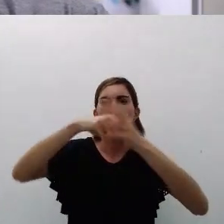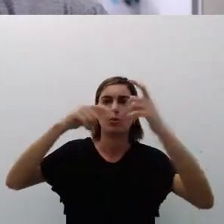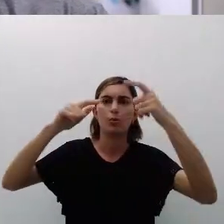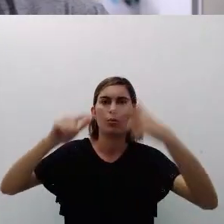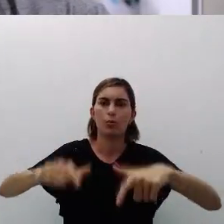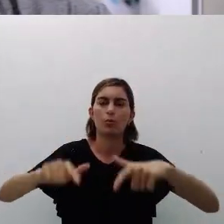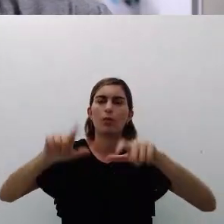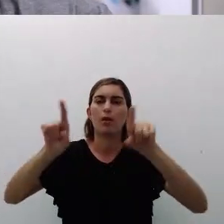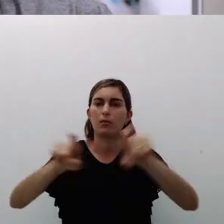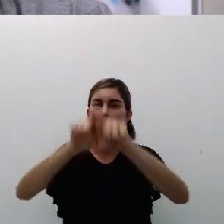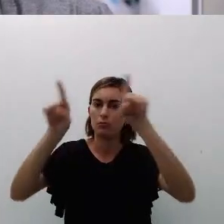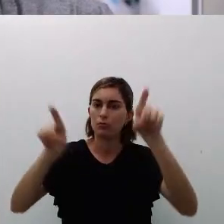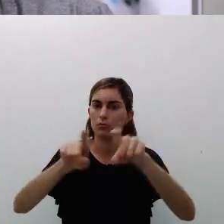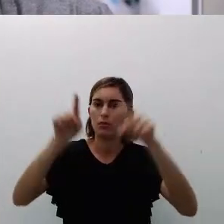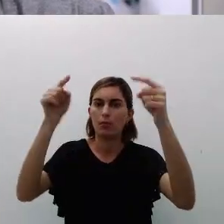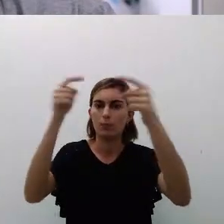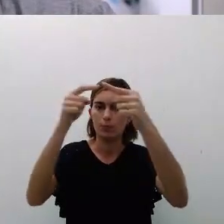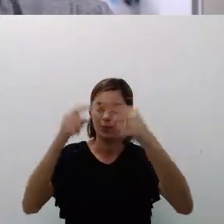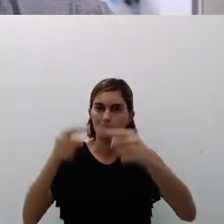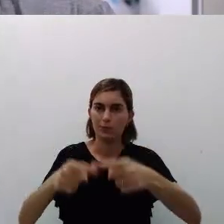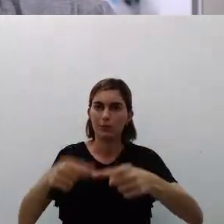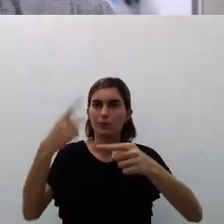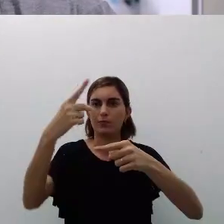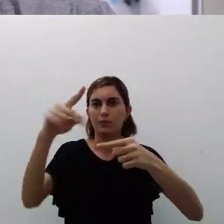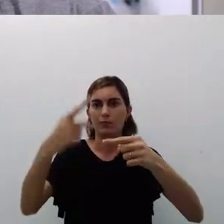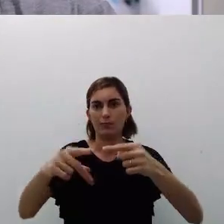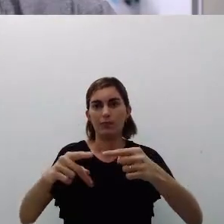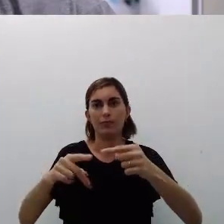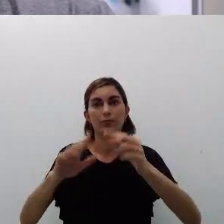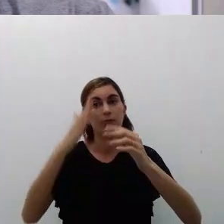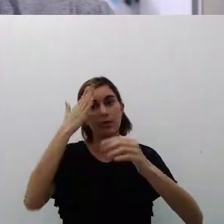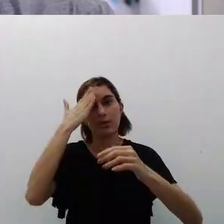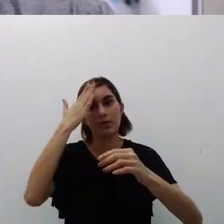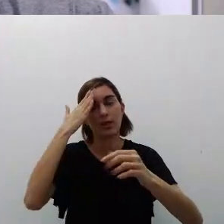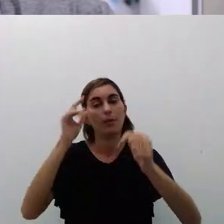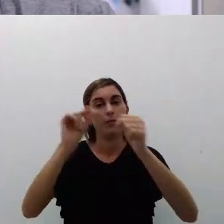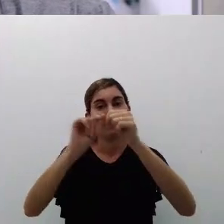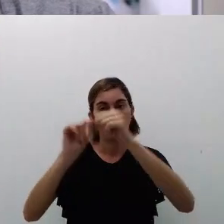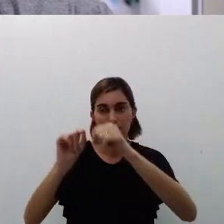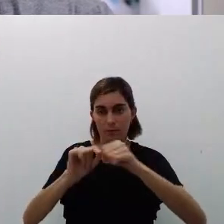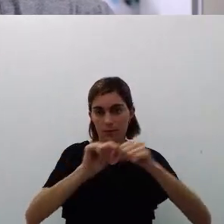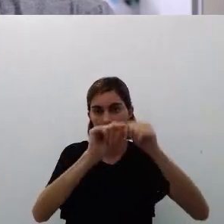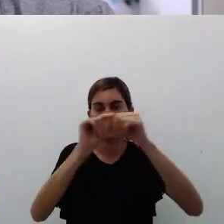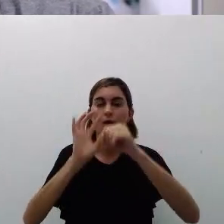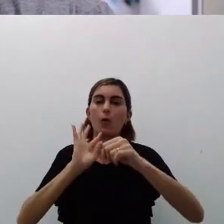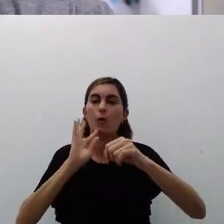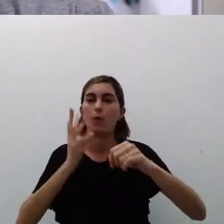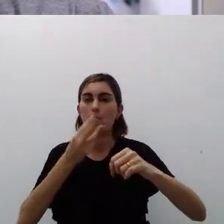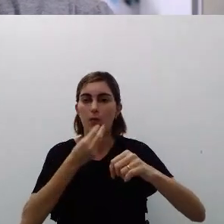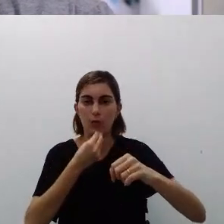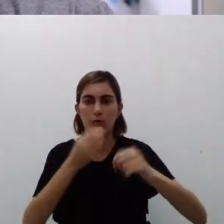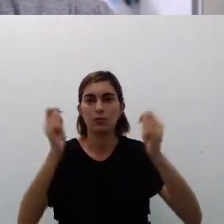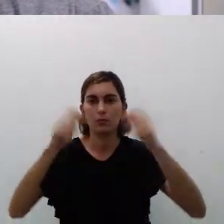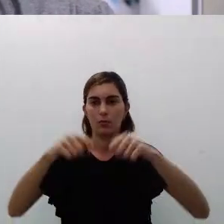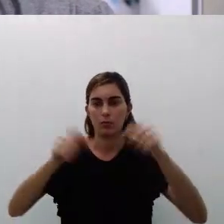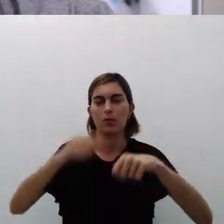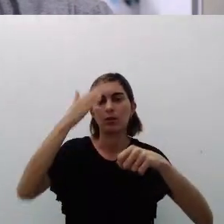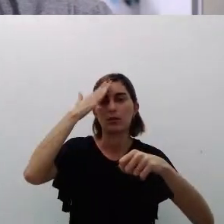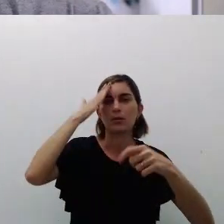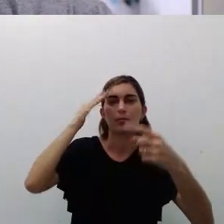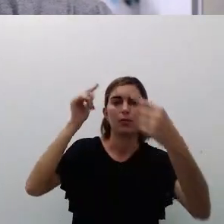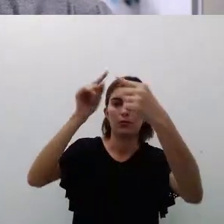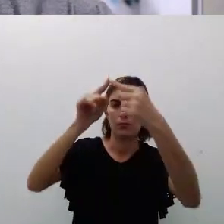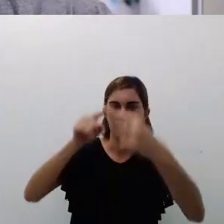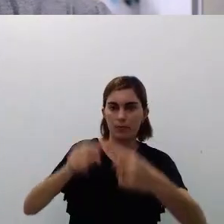cenário. Saber reproduzir, saber reconhecer para poder saber aplicar. Próxima aula a gente trabalha mais